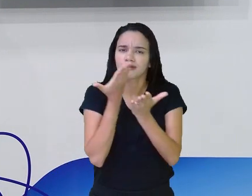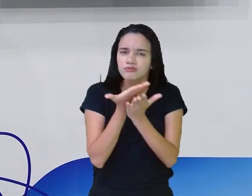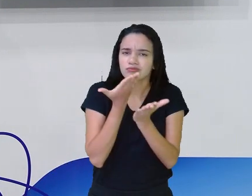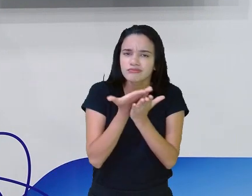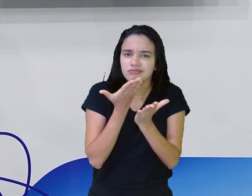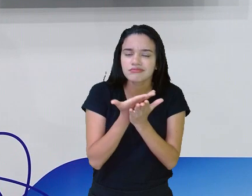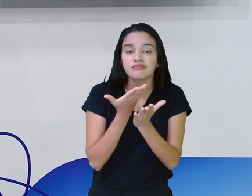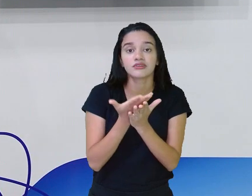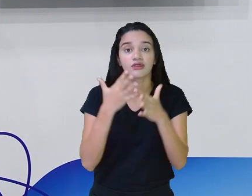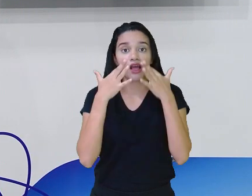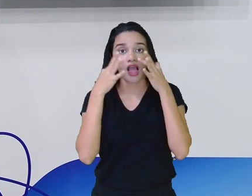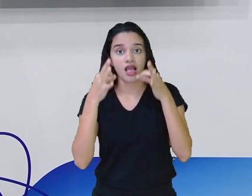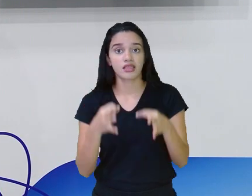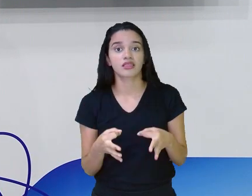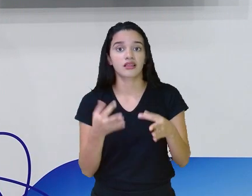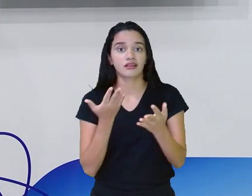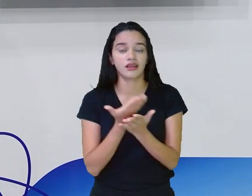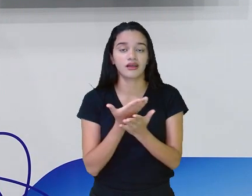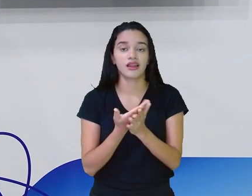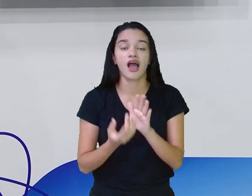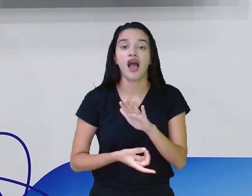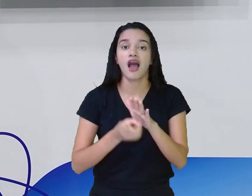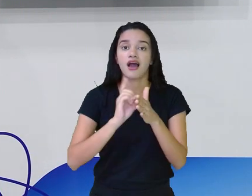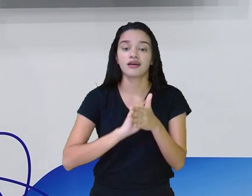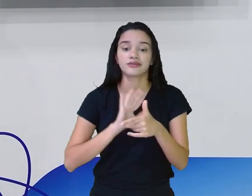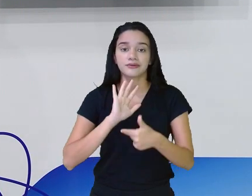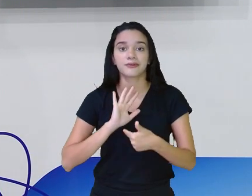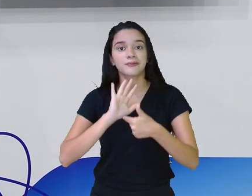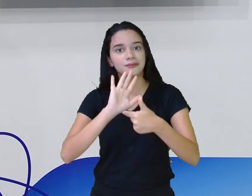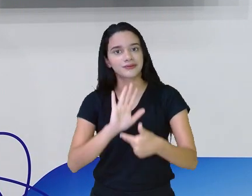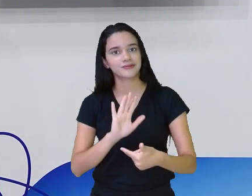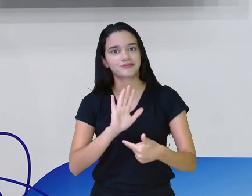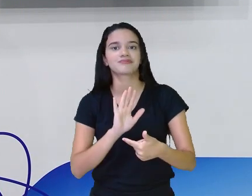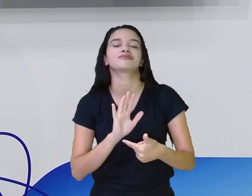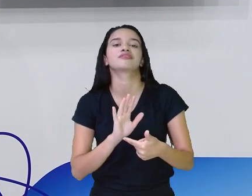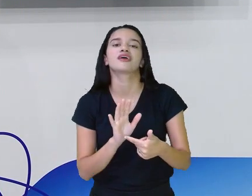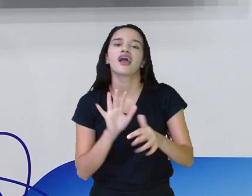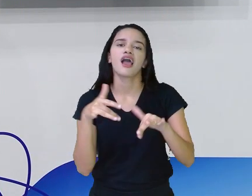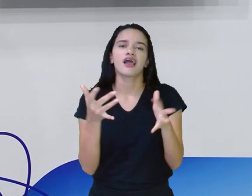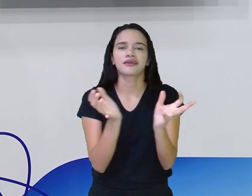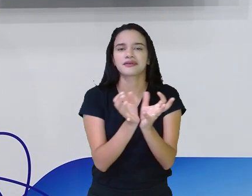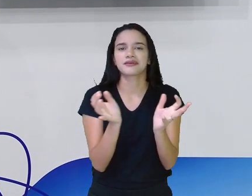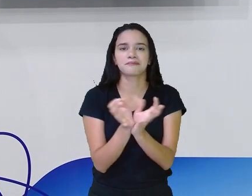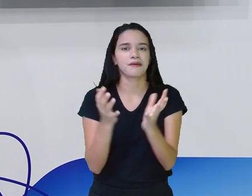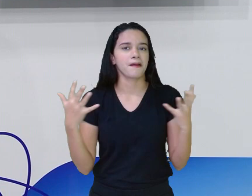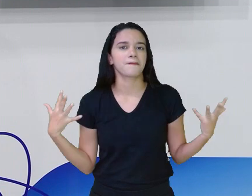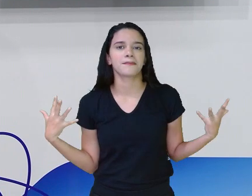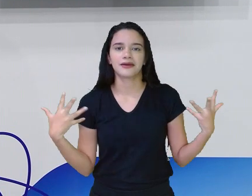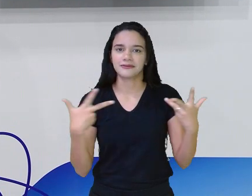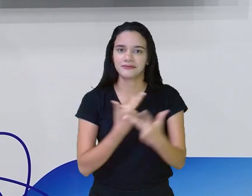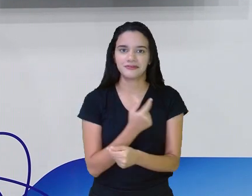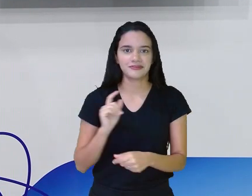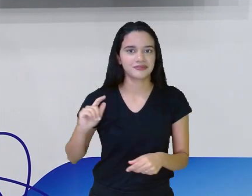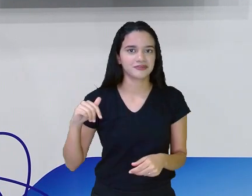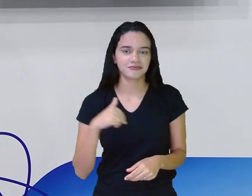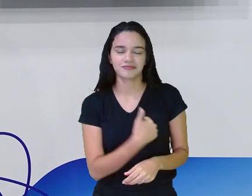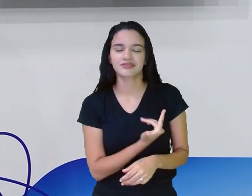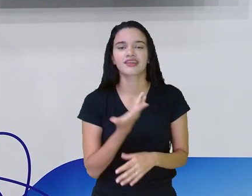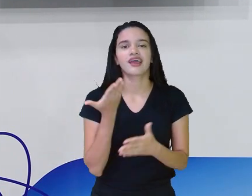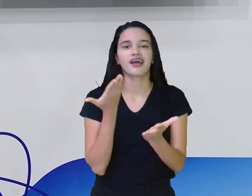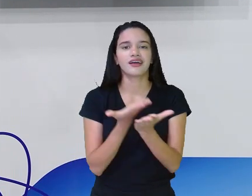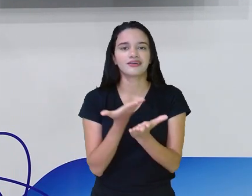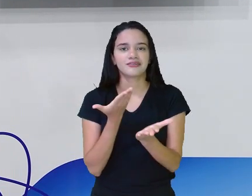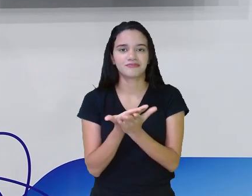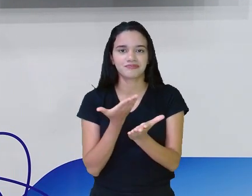atentos à aula. Antes de dar prosseguimento, deixa eu apresentar aqui aquela equipe maravilhosa que está com a gente, tornando a